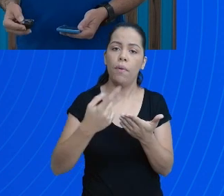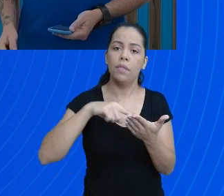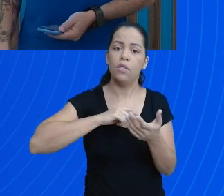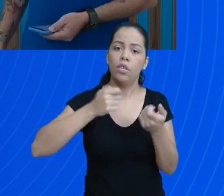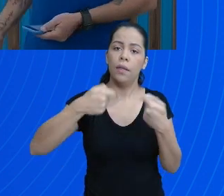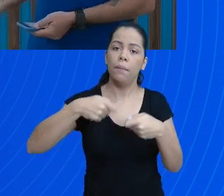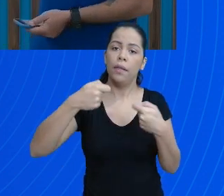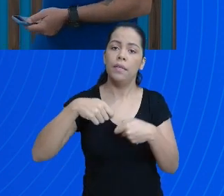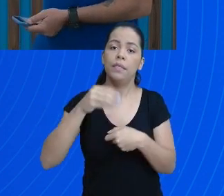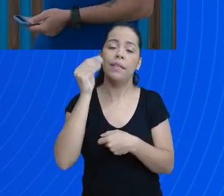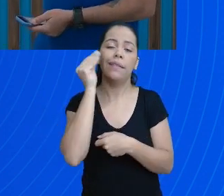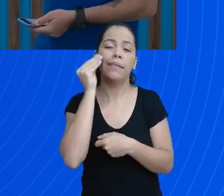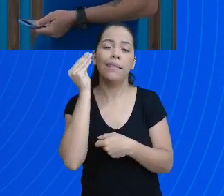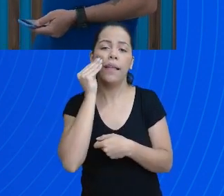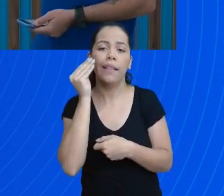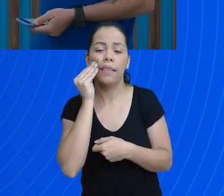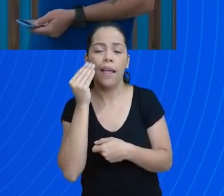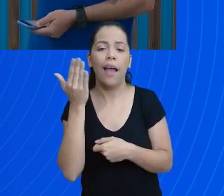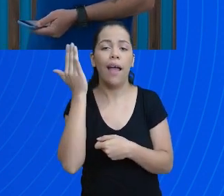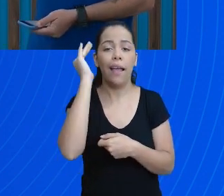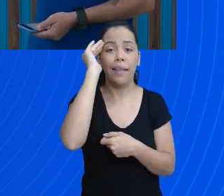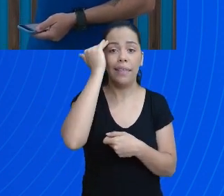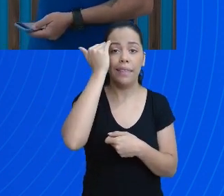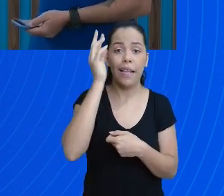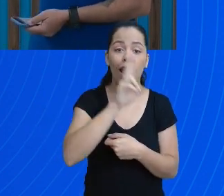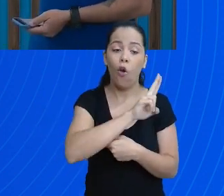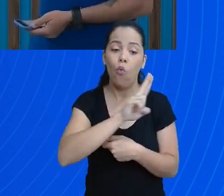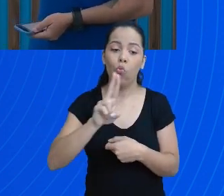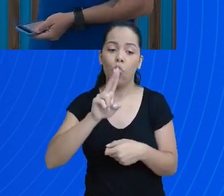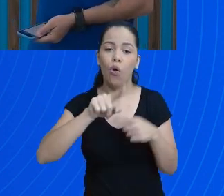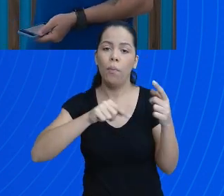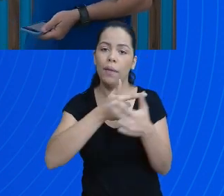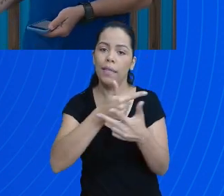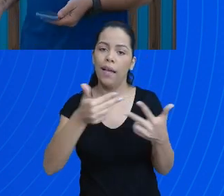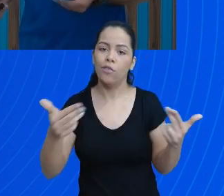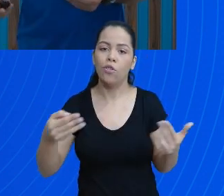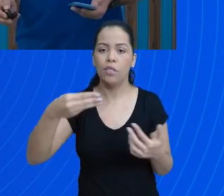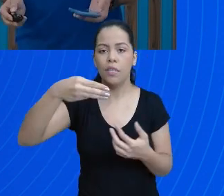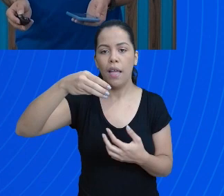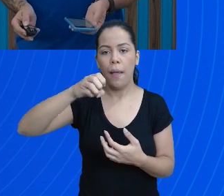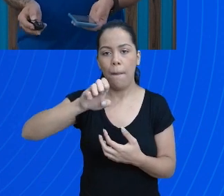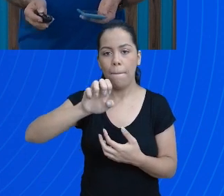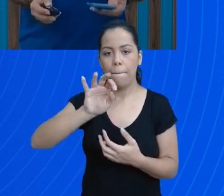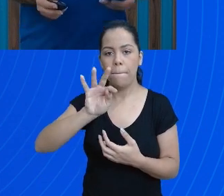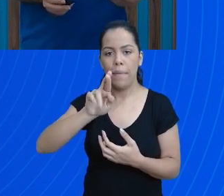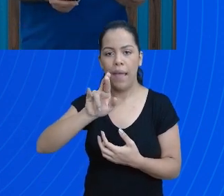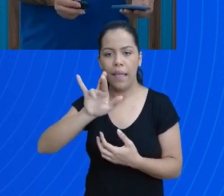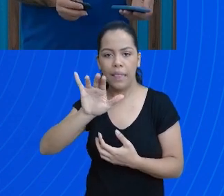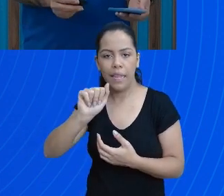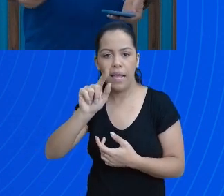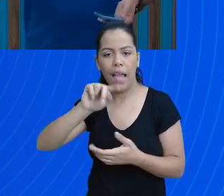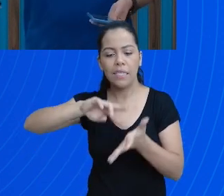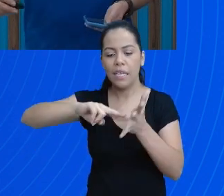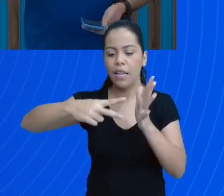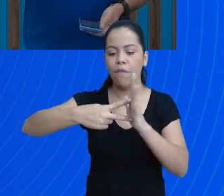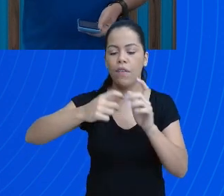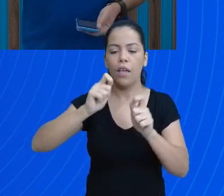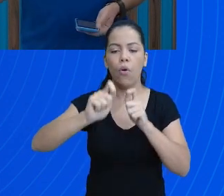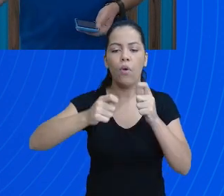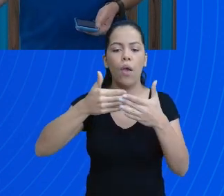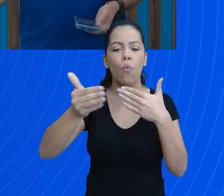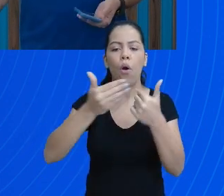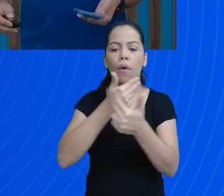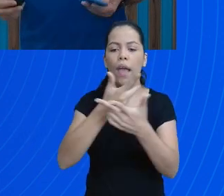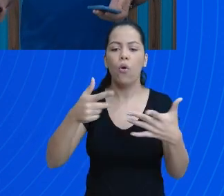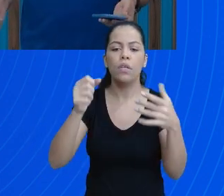nome das coisas. Então, a palavra métricas, ela vem do que pode ser medido. Então, tudo que pode ser medido, a gente pode